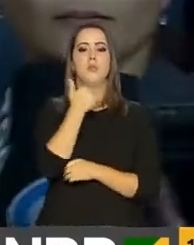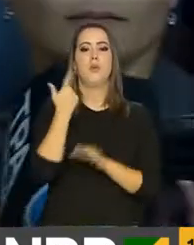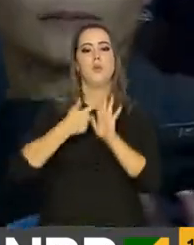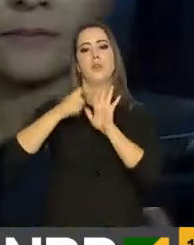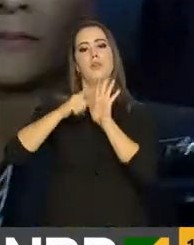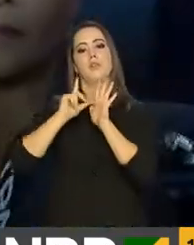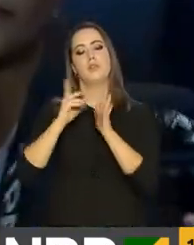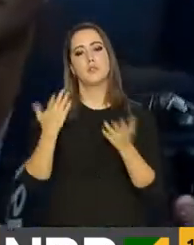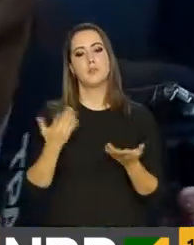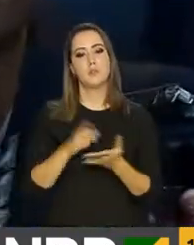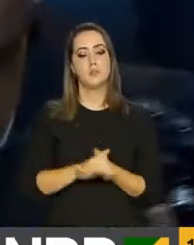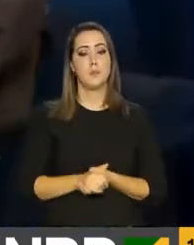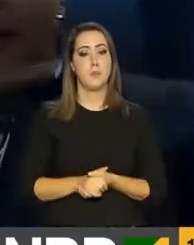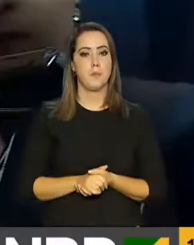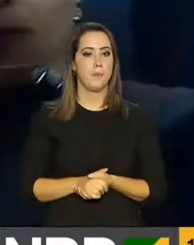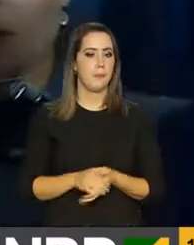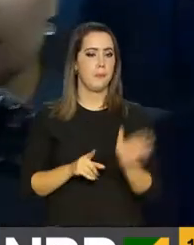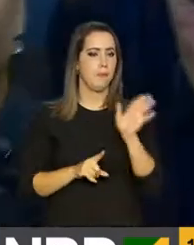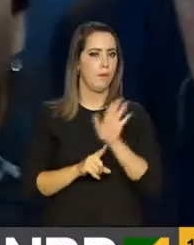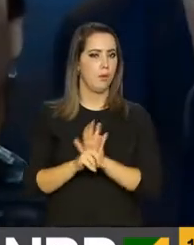acordo do Mercosul, como é que melhora?